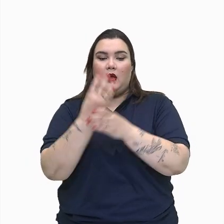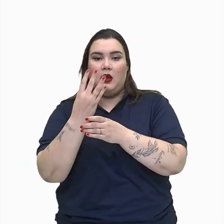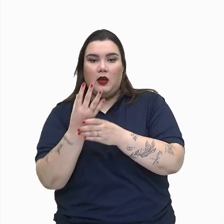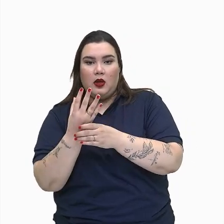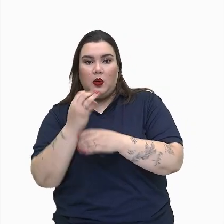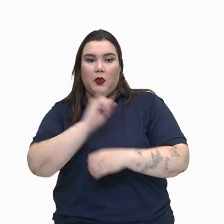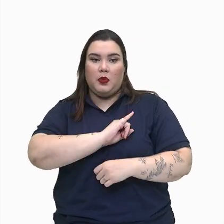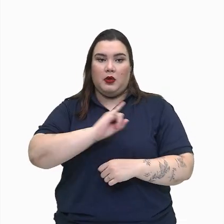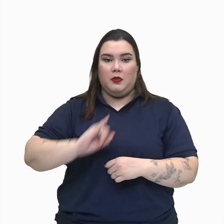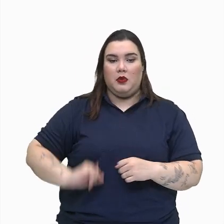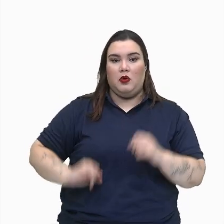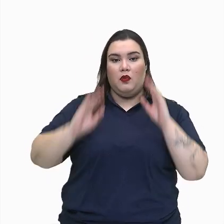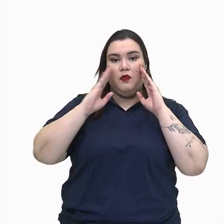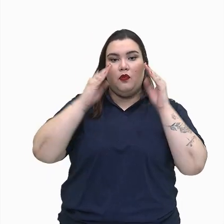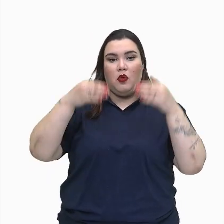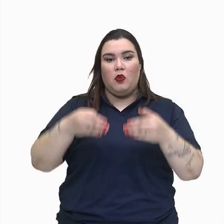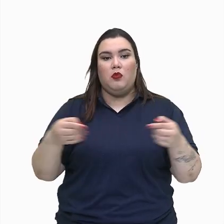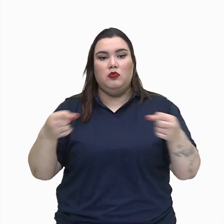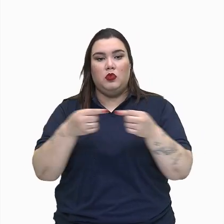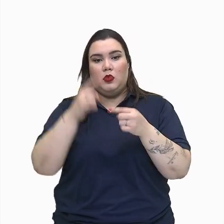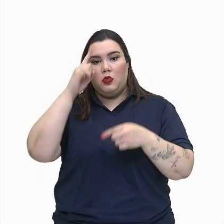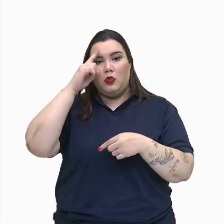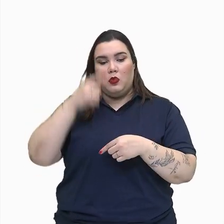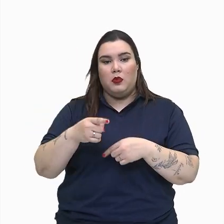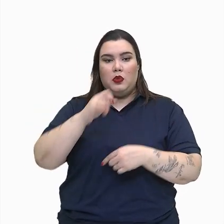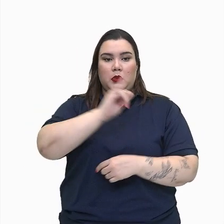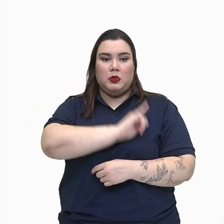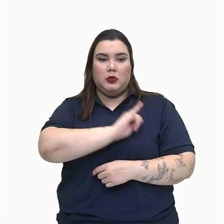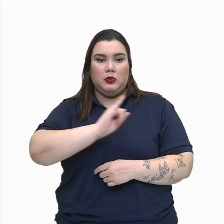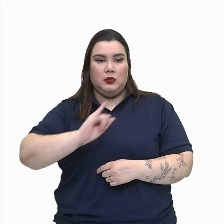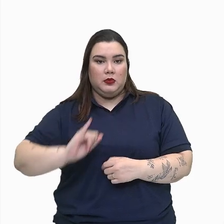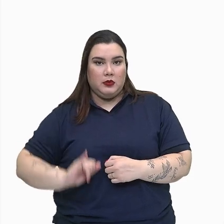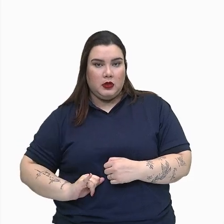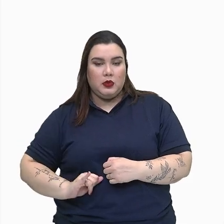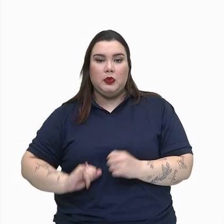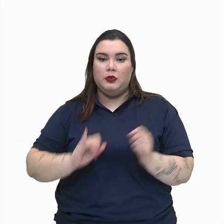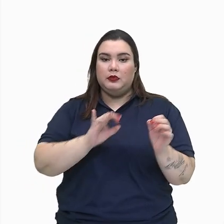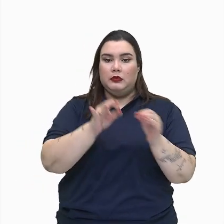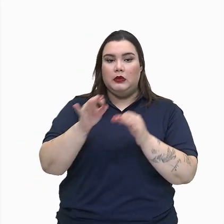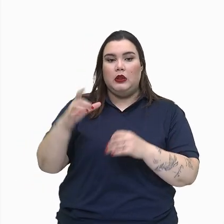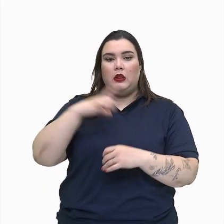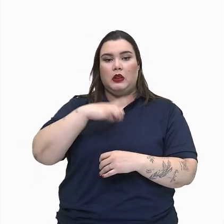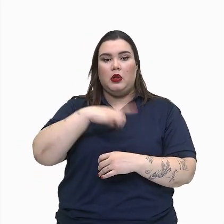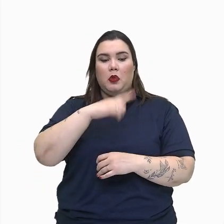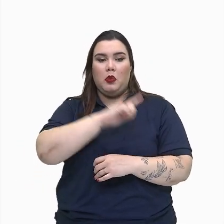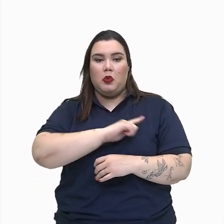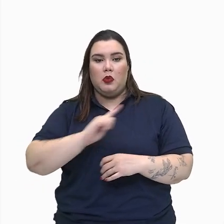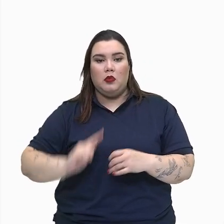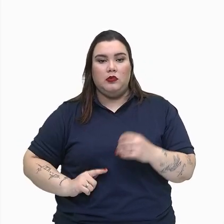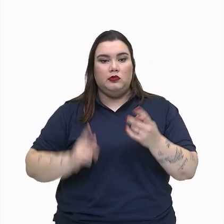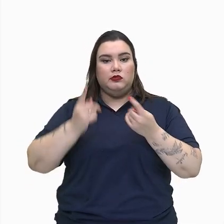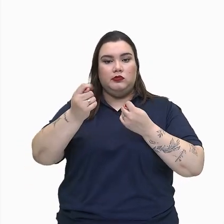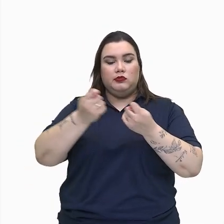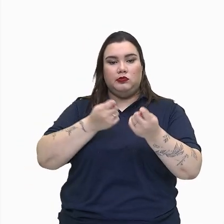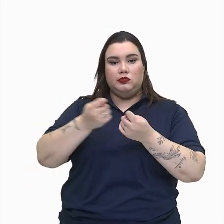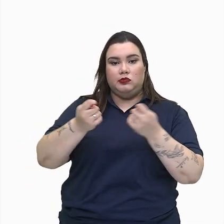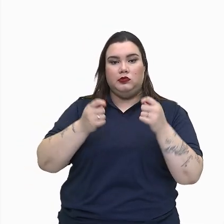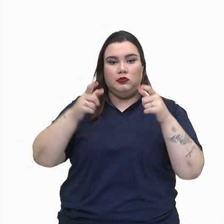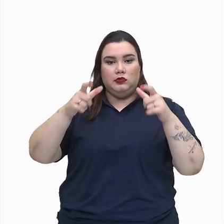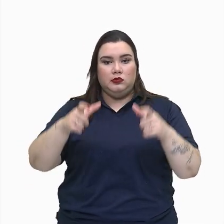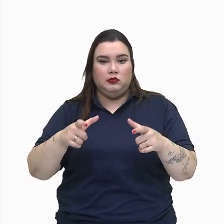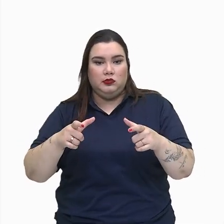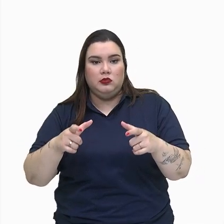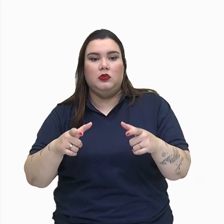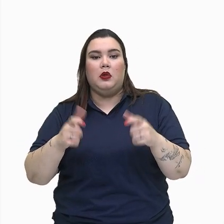Formavam um império centralizado sob o comando do Tlatoani, ou imperador, que governava a partir de